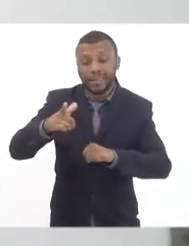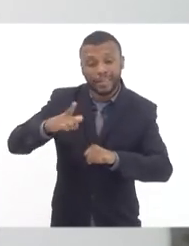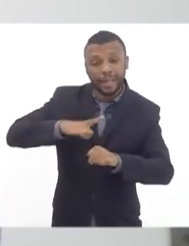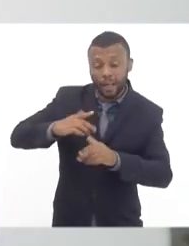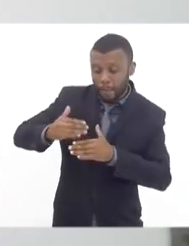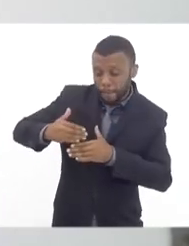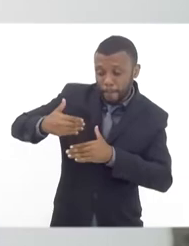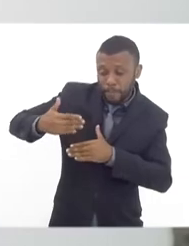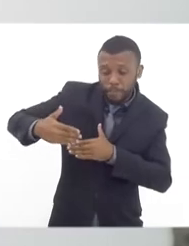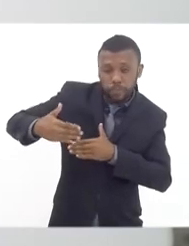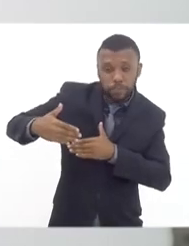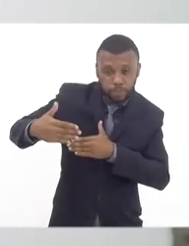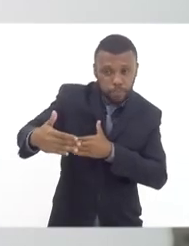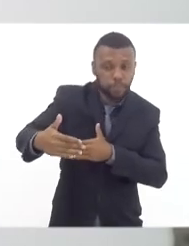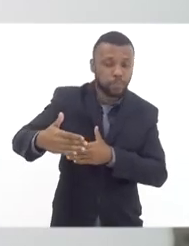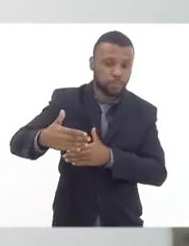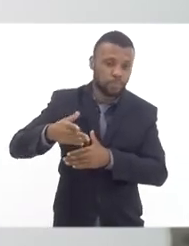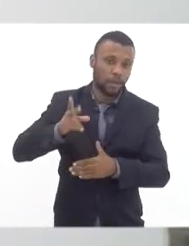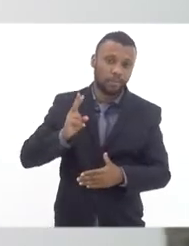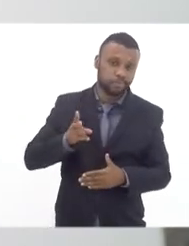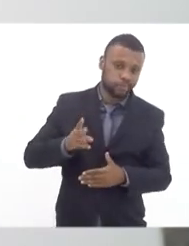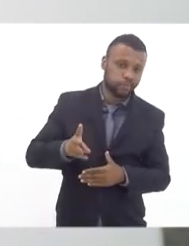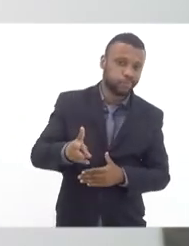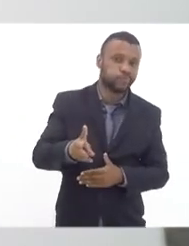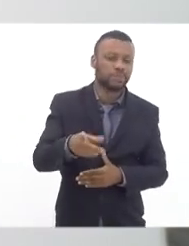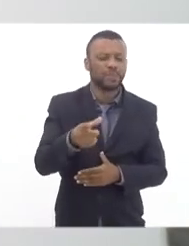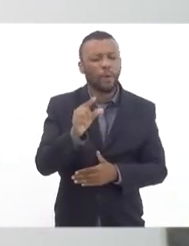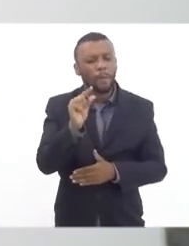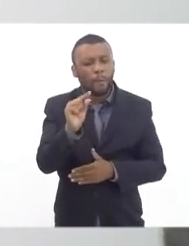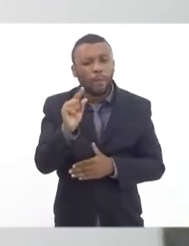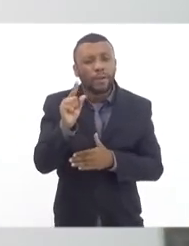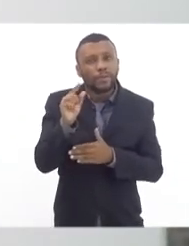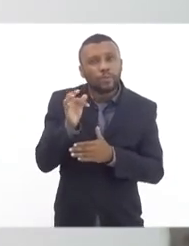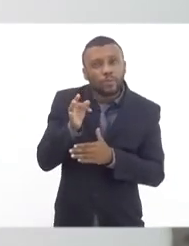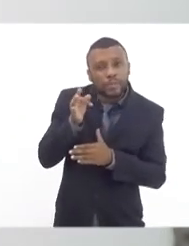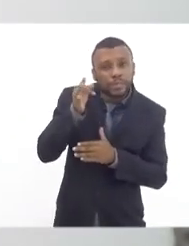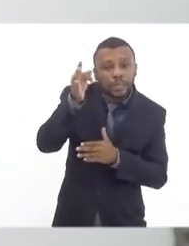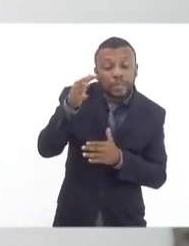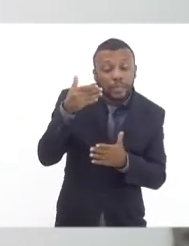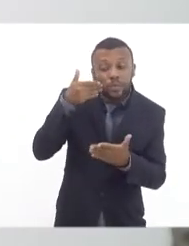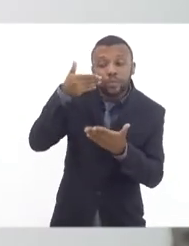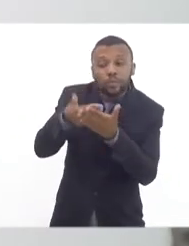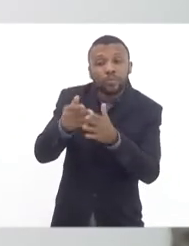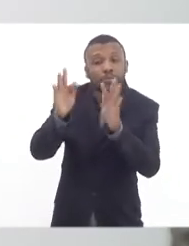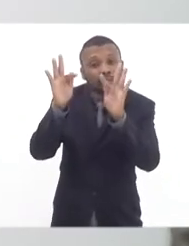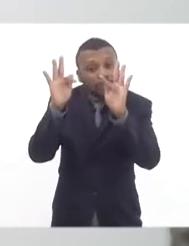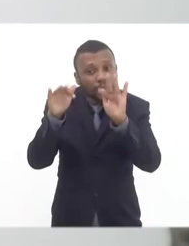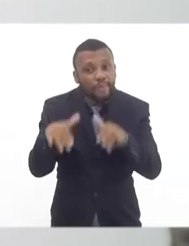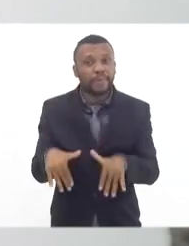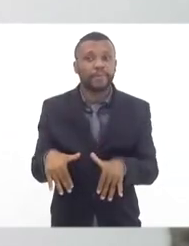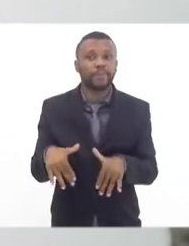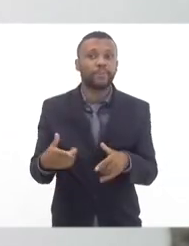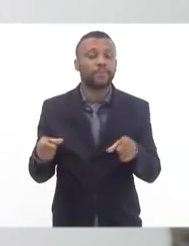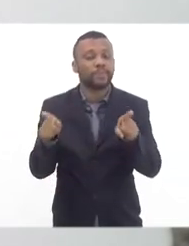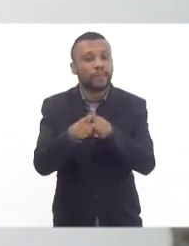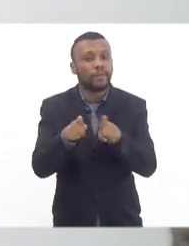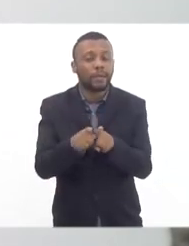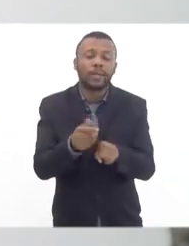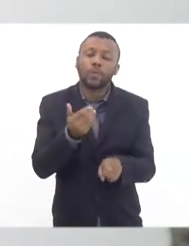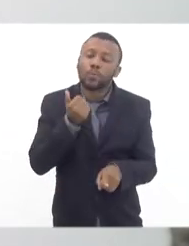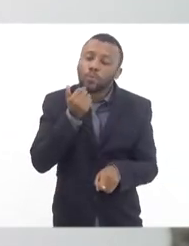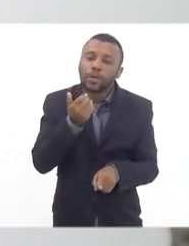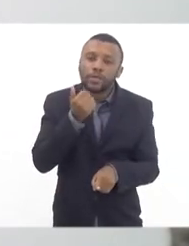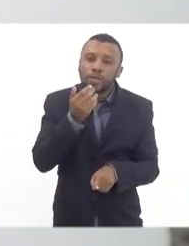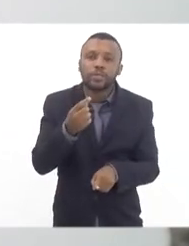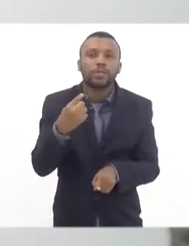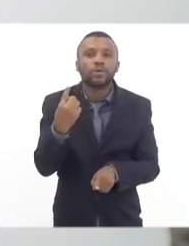existindo ainda, está um pouco distante do término dela. Também não adianta a gente